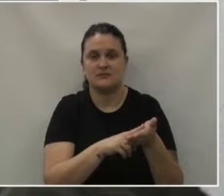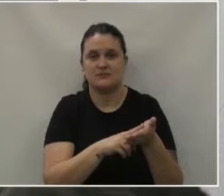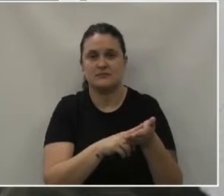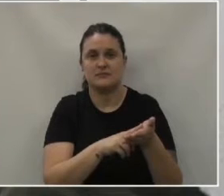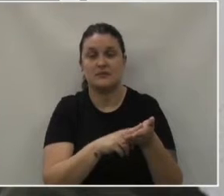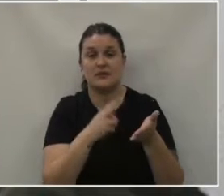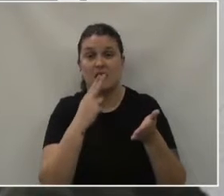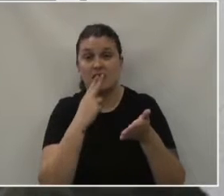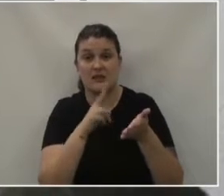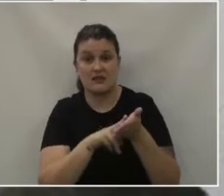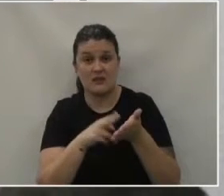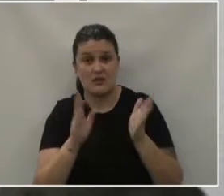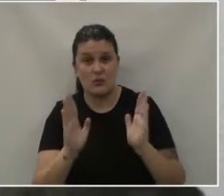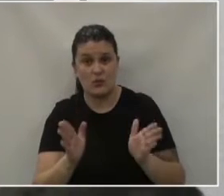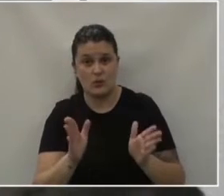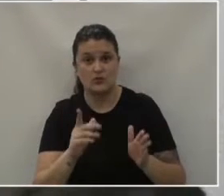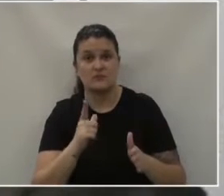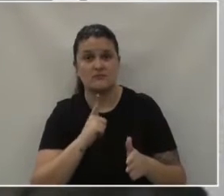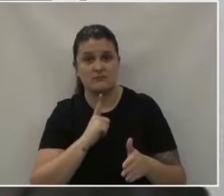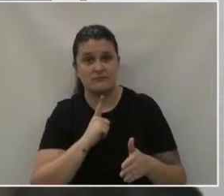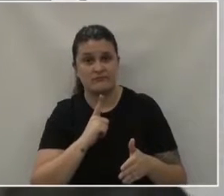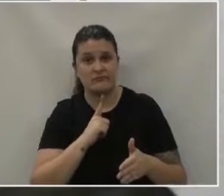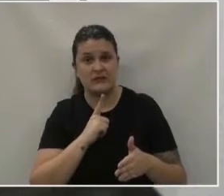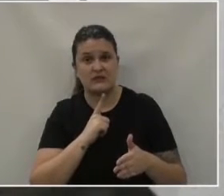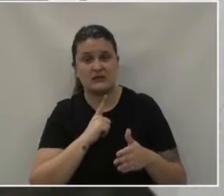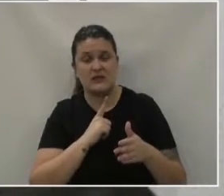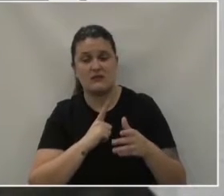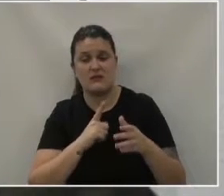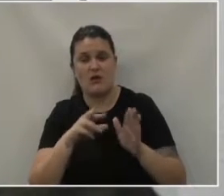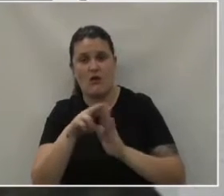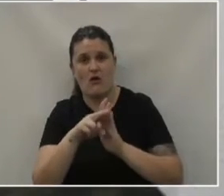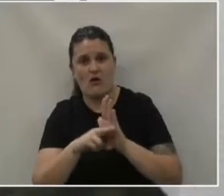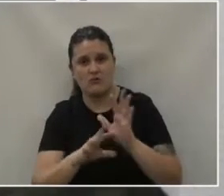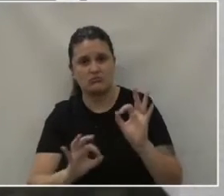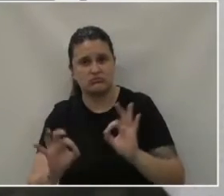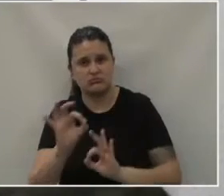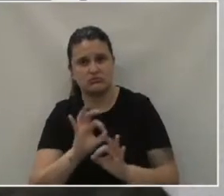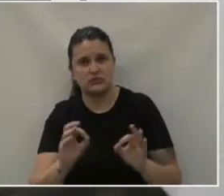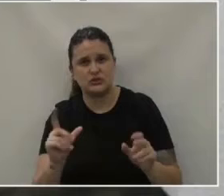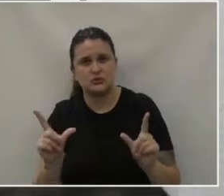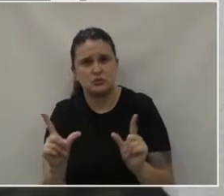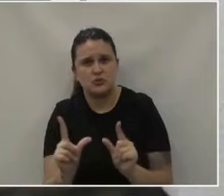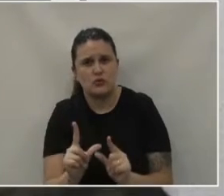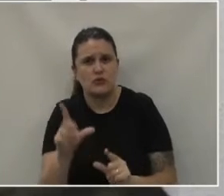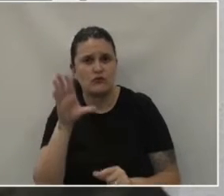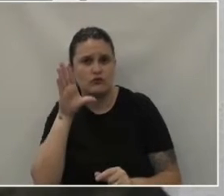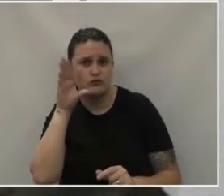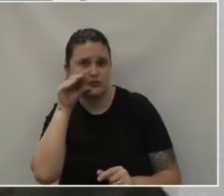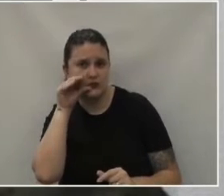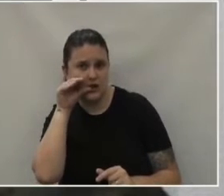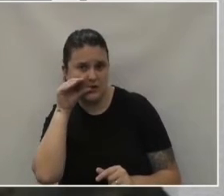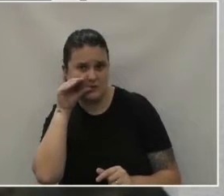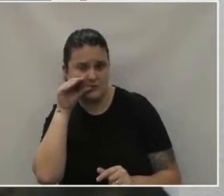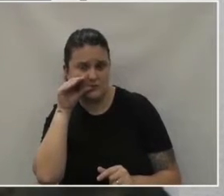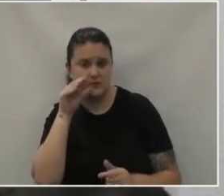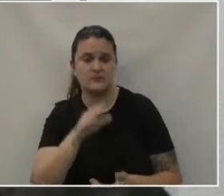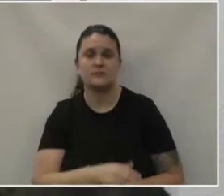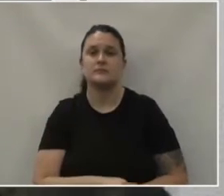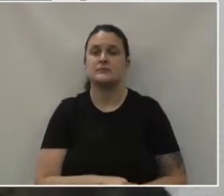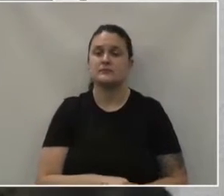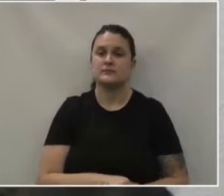O Correio, hoje, ele passa por um processo de reestruturação, de enxugamento da sua